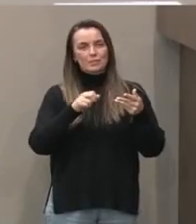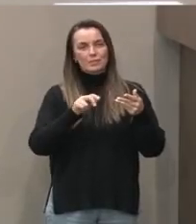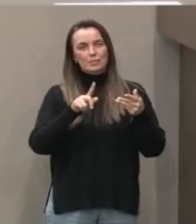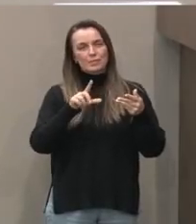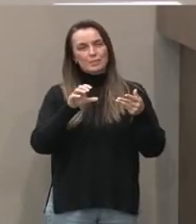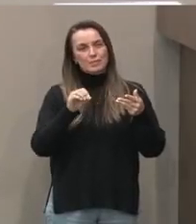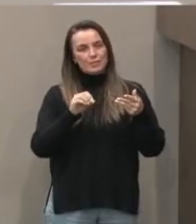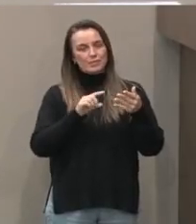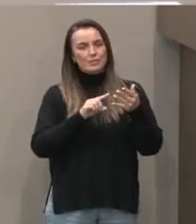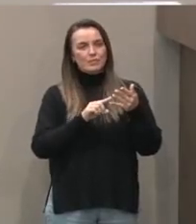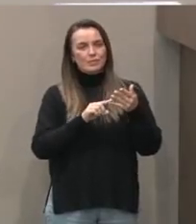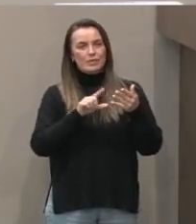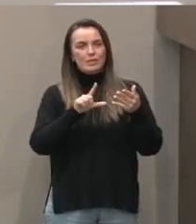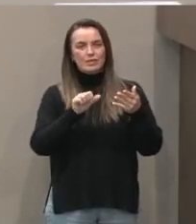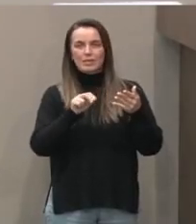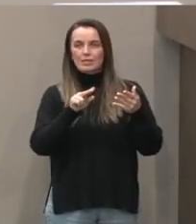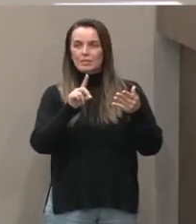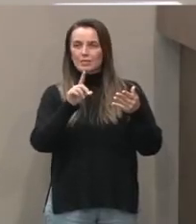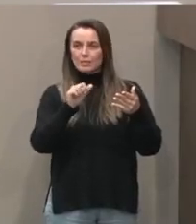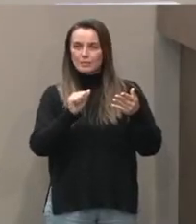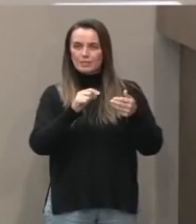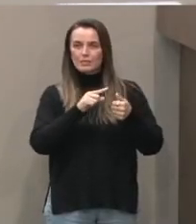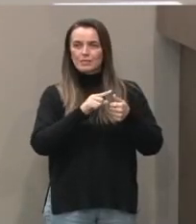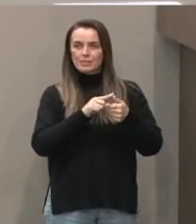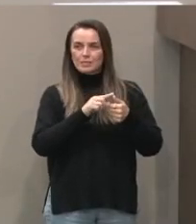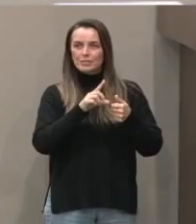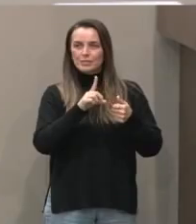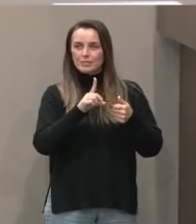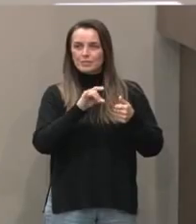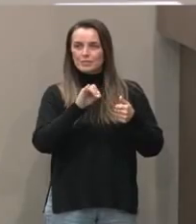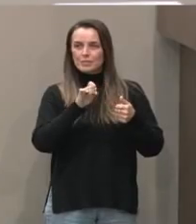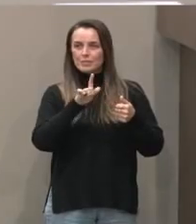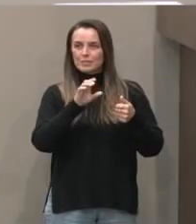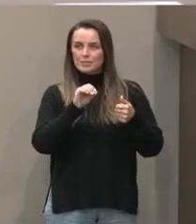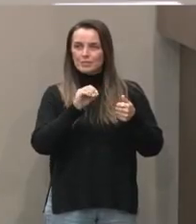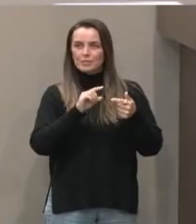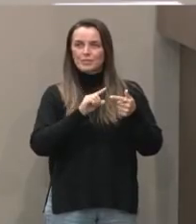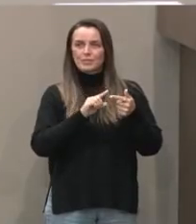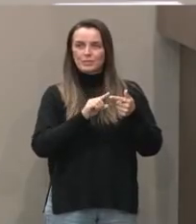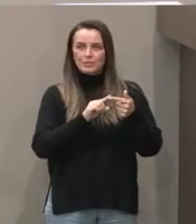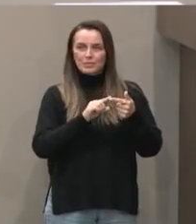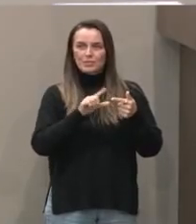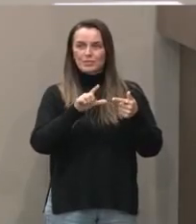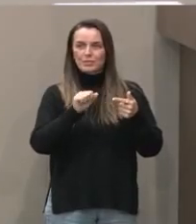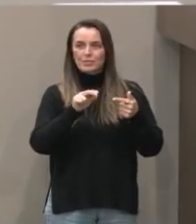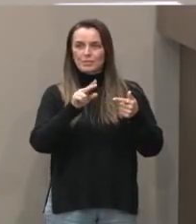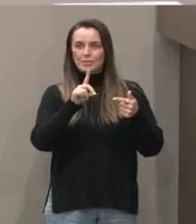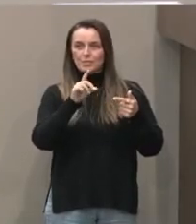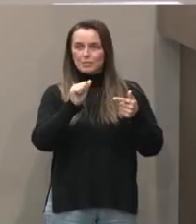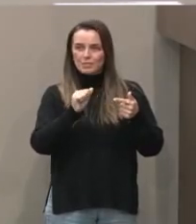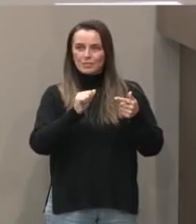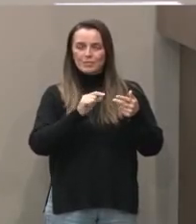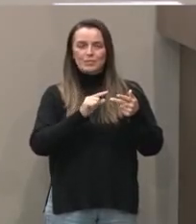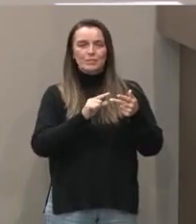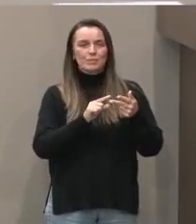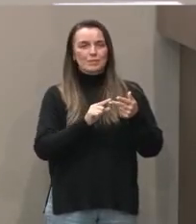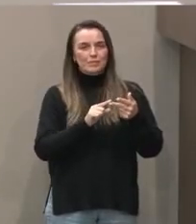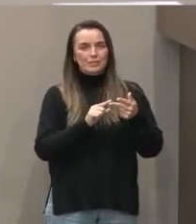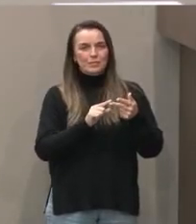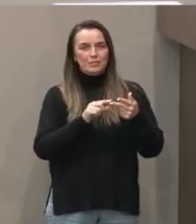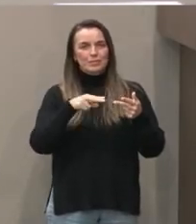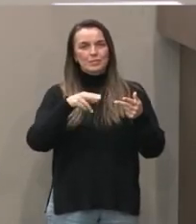Fernando Lauda, Diego Heredia, Fernando Guedes Lauda, Carlos Castilho, Rubens